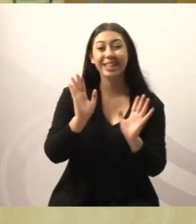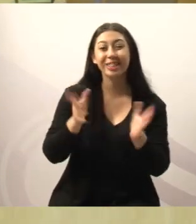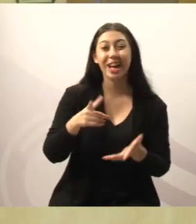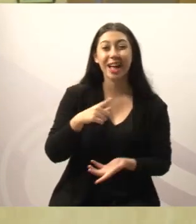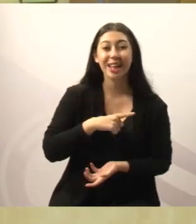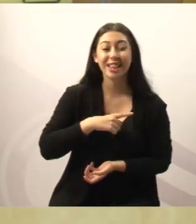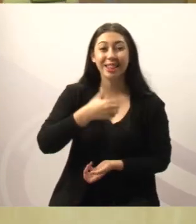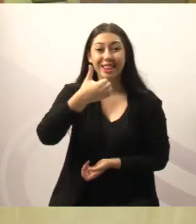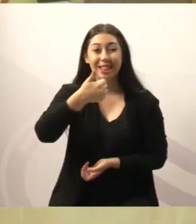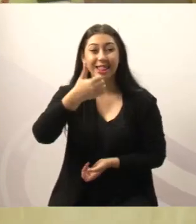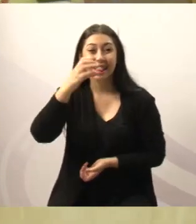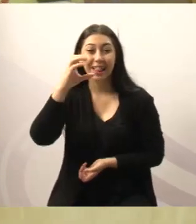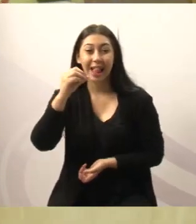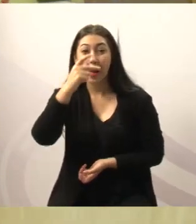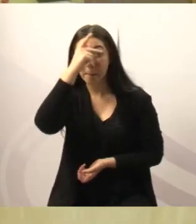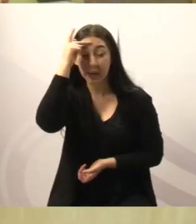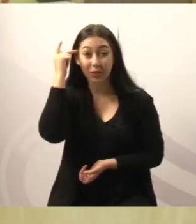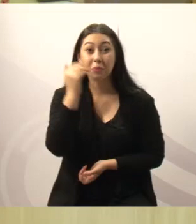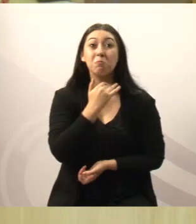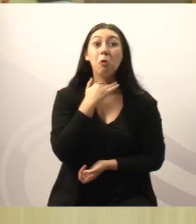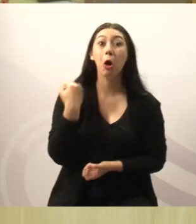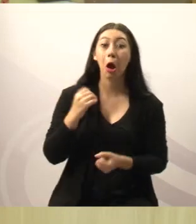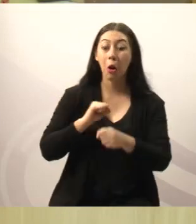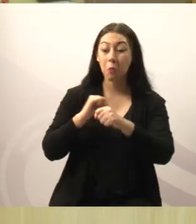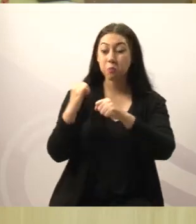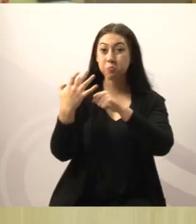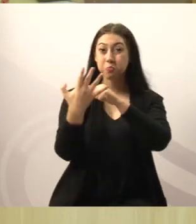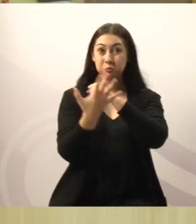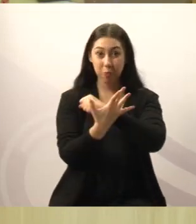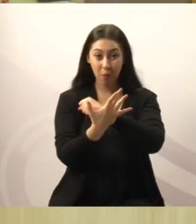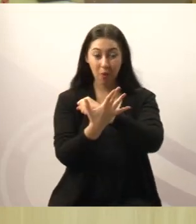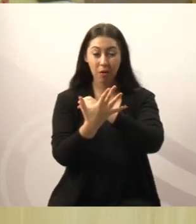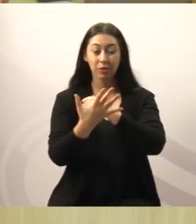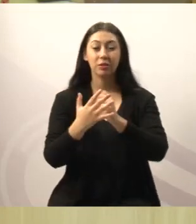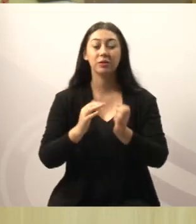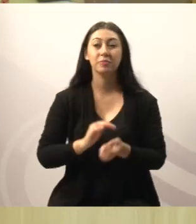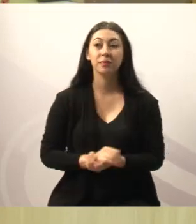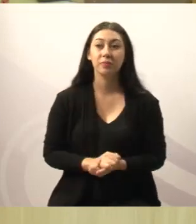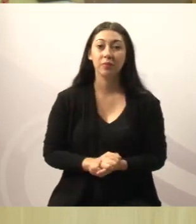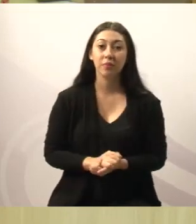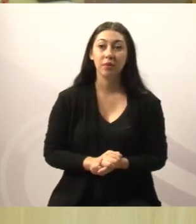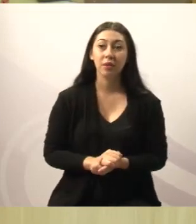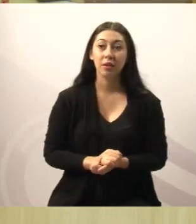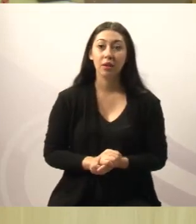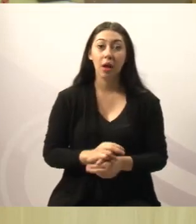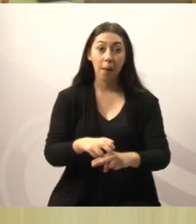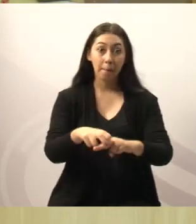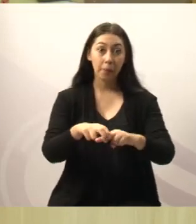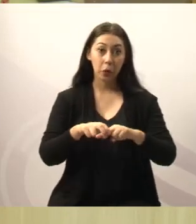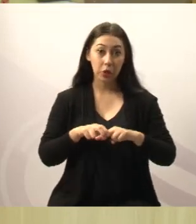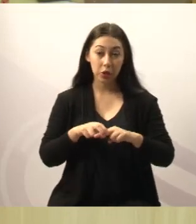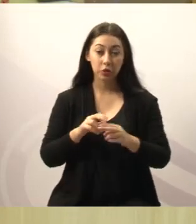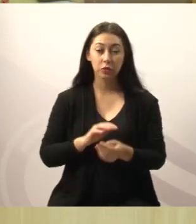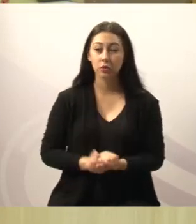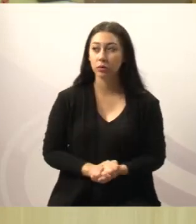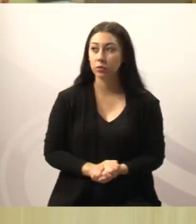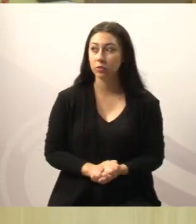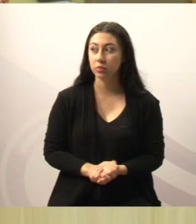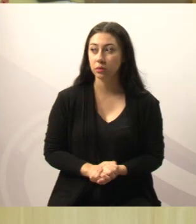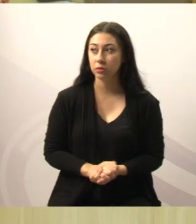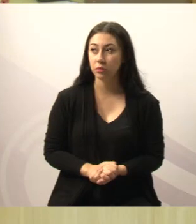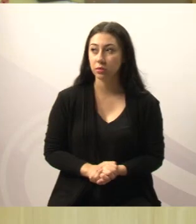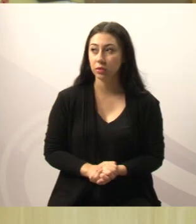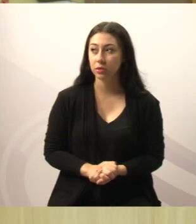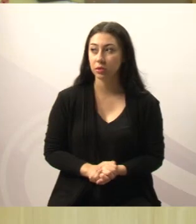pelo Covid-19, doença causada pelo novo coronavírus, decretou luto oficial no município